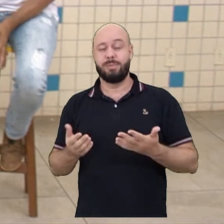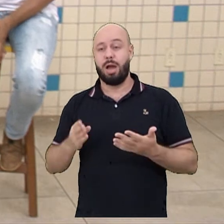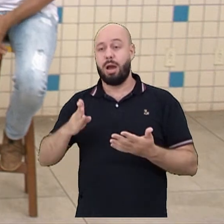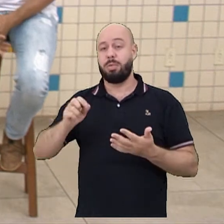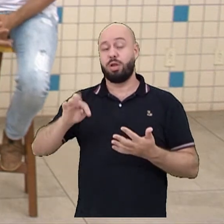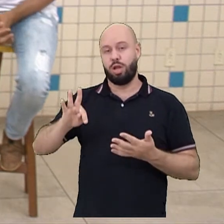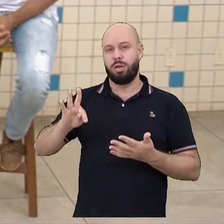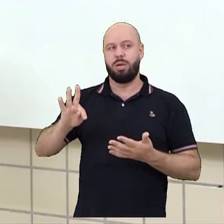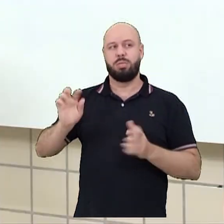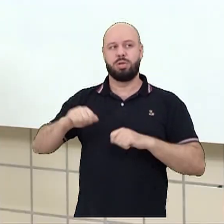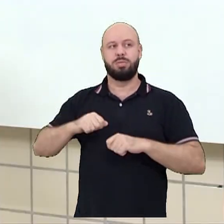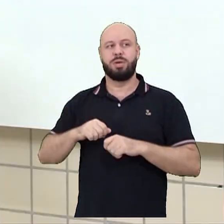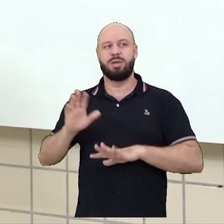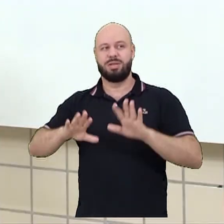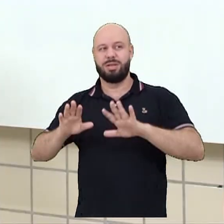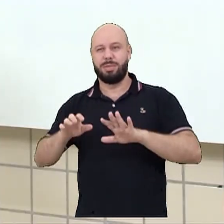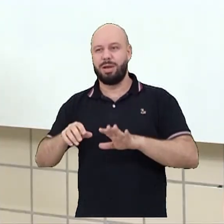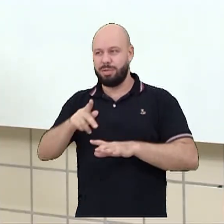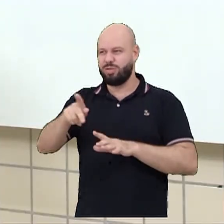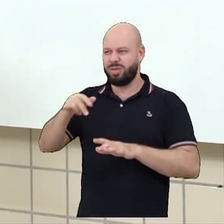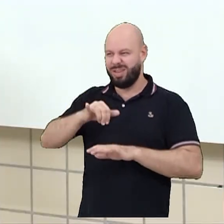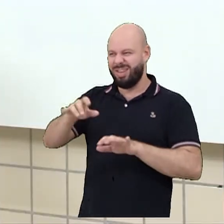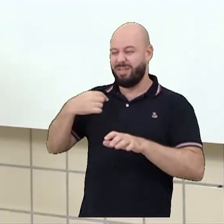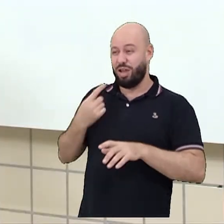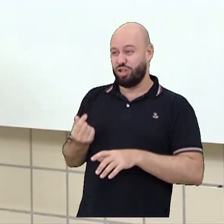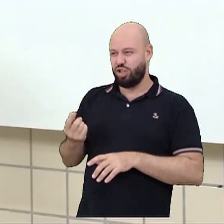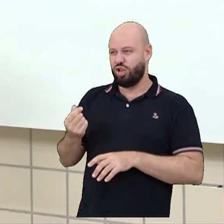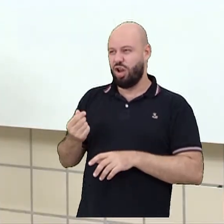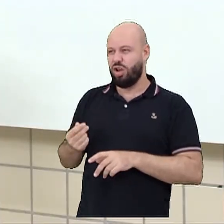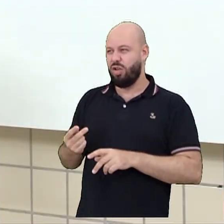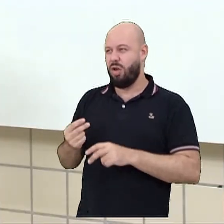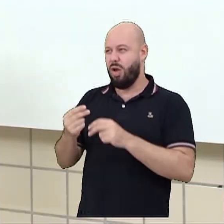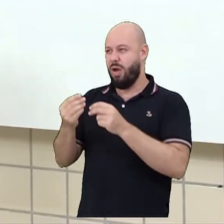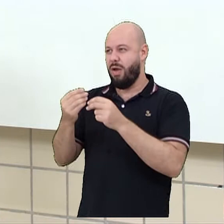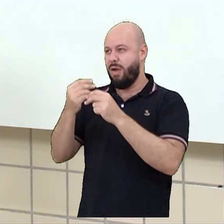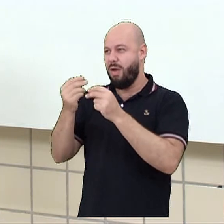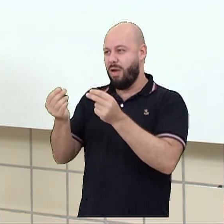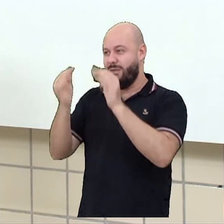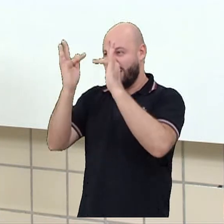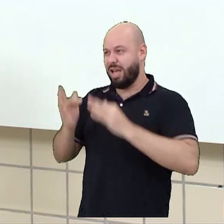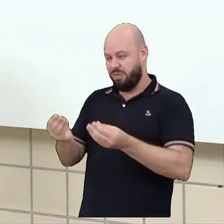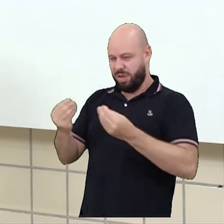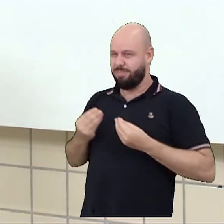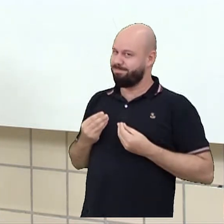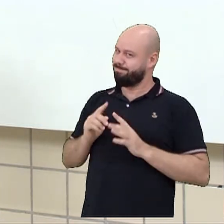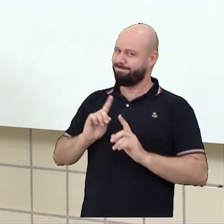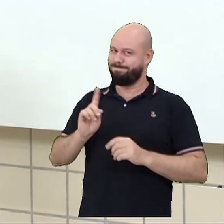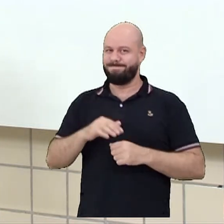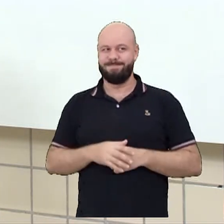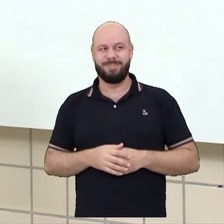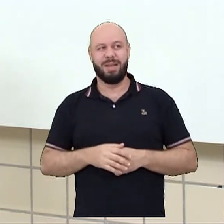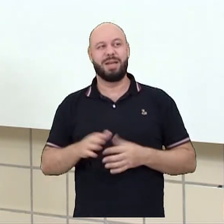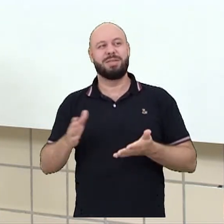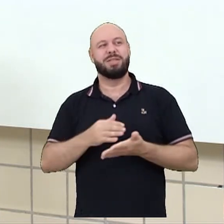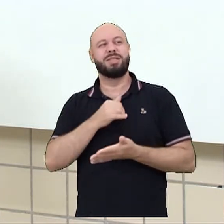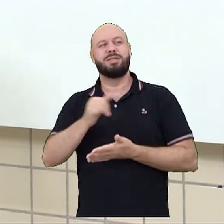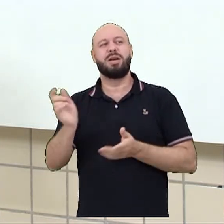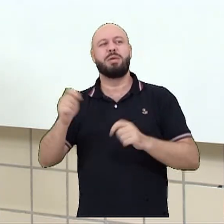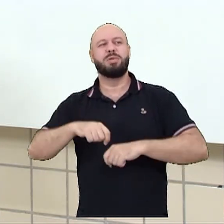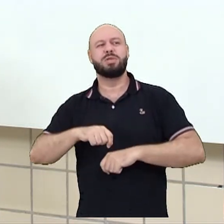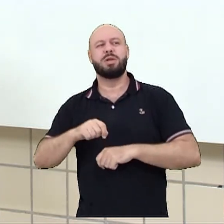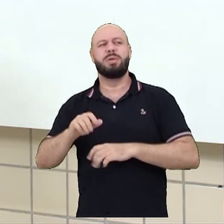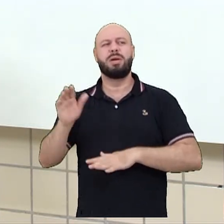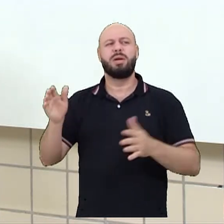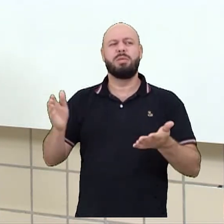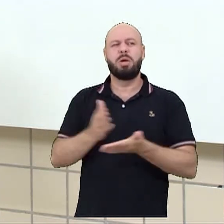Esse daí, professor, leva bem aquela questão do que dinheiro não traz felicidade, né? Exato. Ela é rica, mas quando ele diz que pode ver lágrimas em